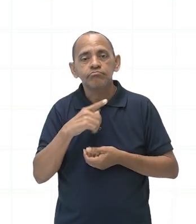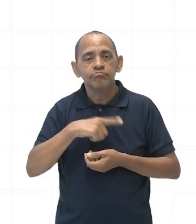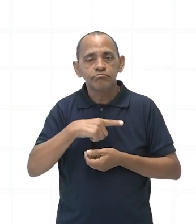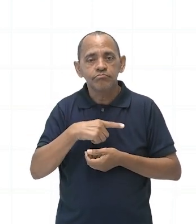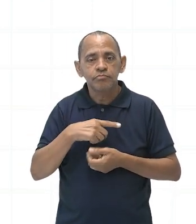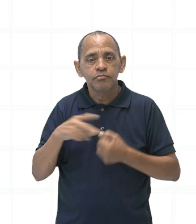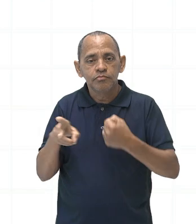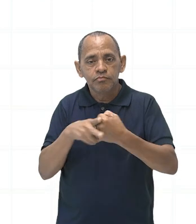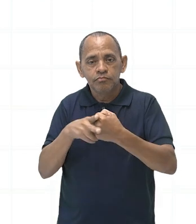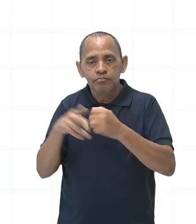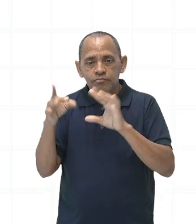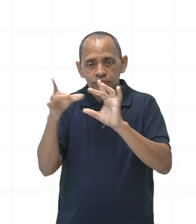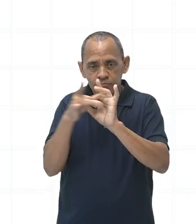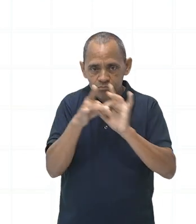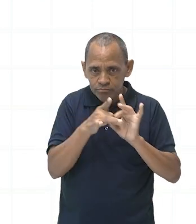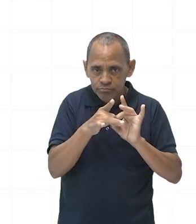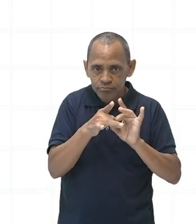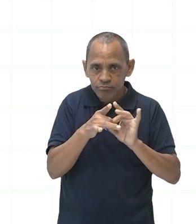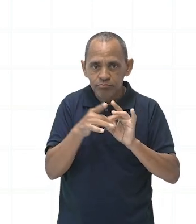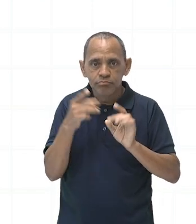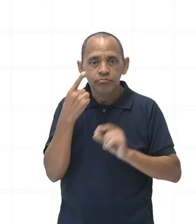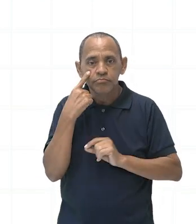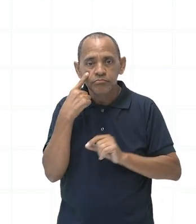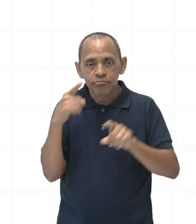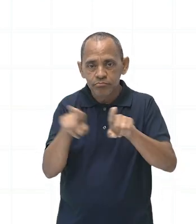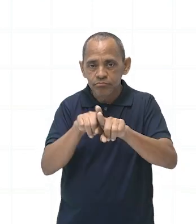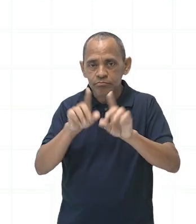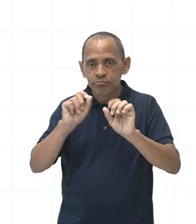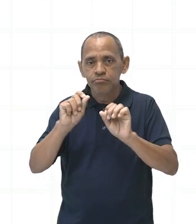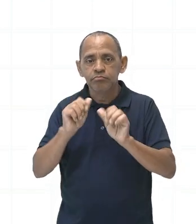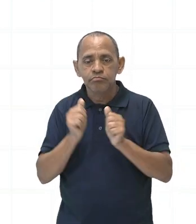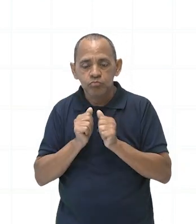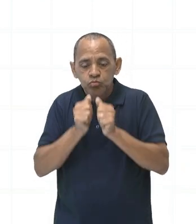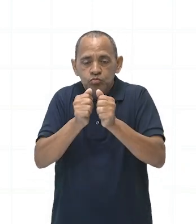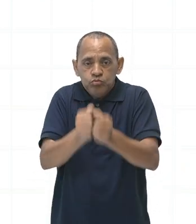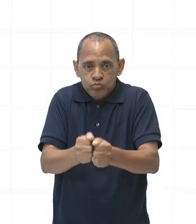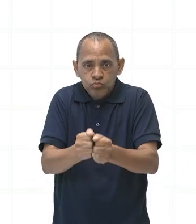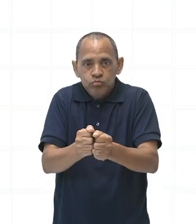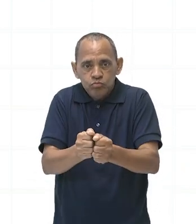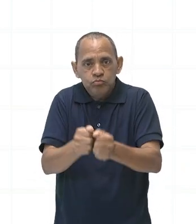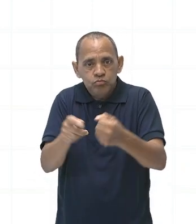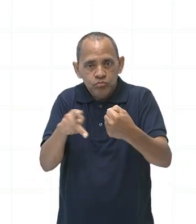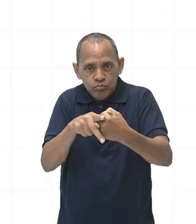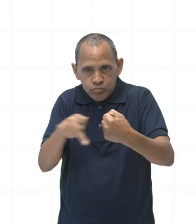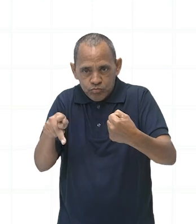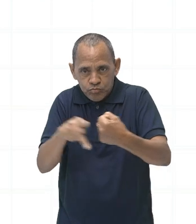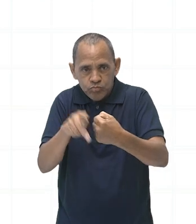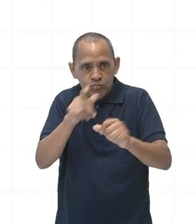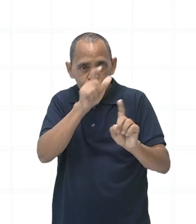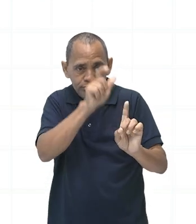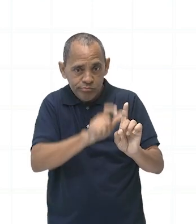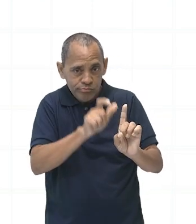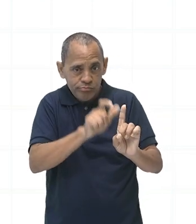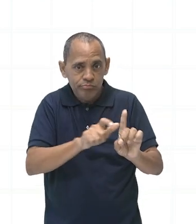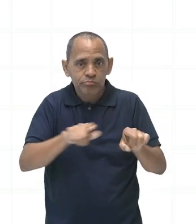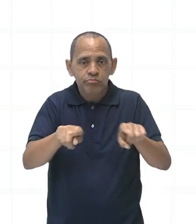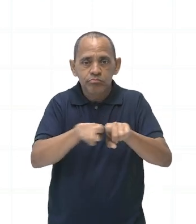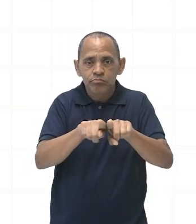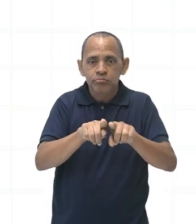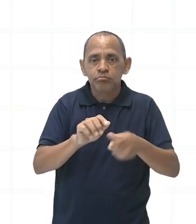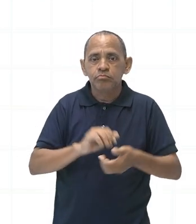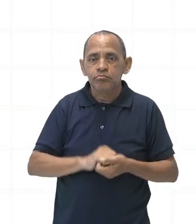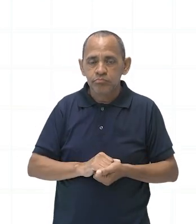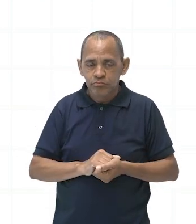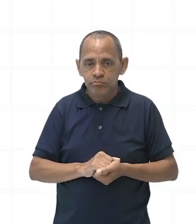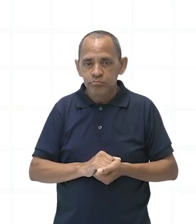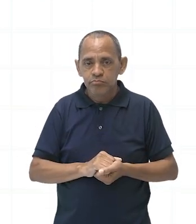esse verbo de ligação, eu vou observar que acompanha o verbo de ligação o predicativo do sujeito, tá? Mas o predicativo